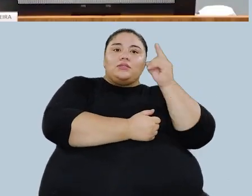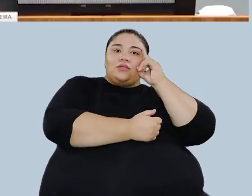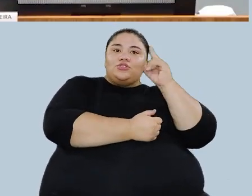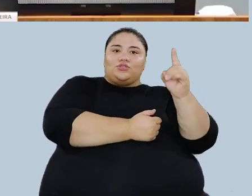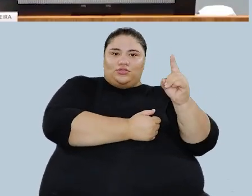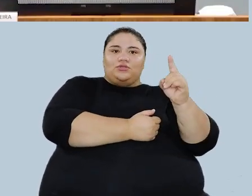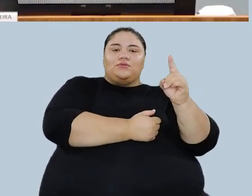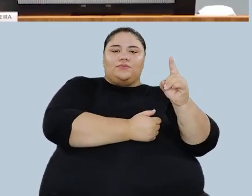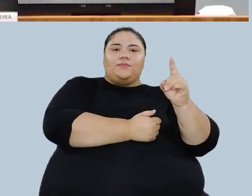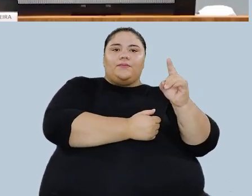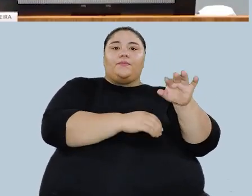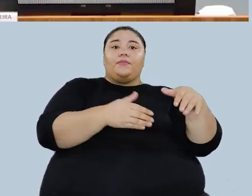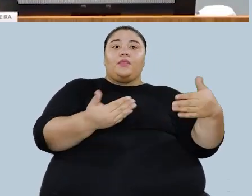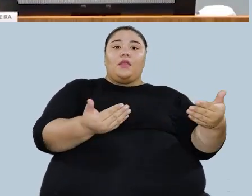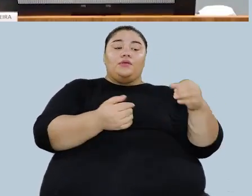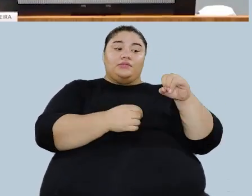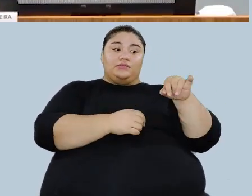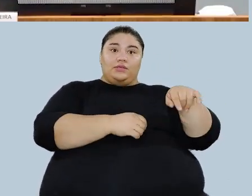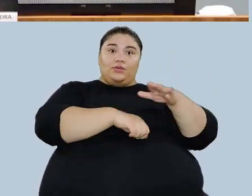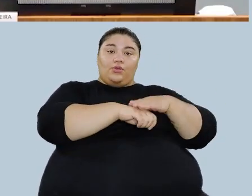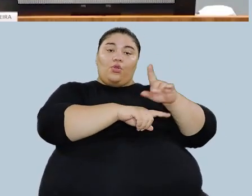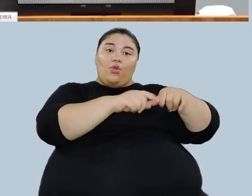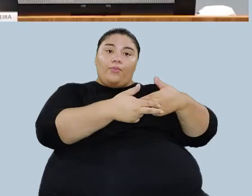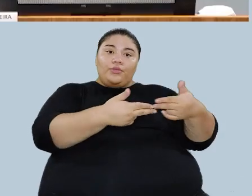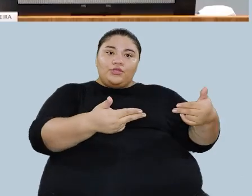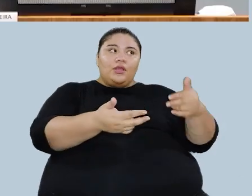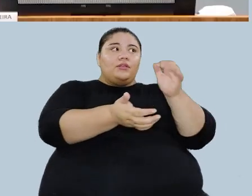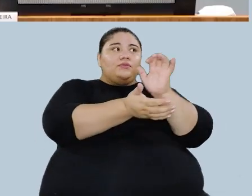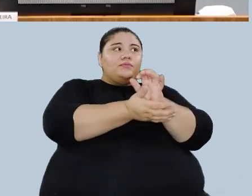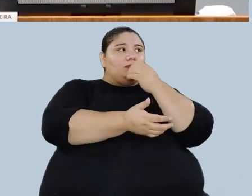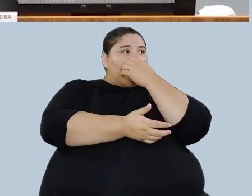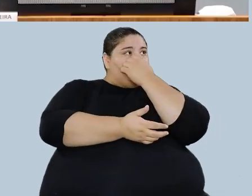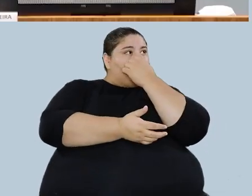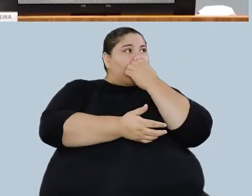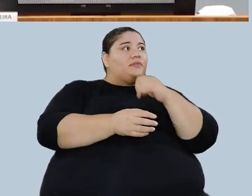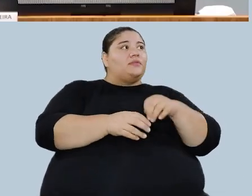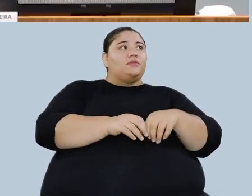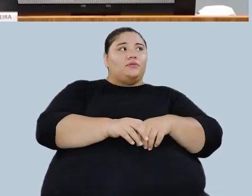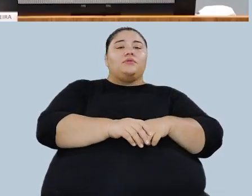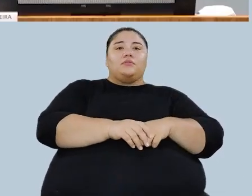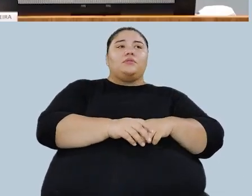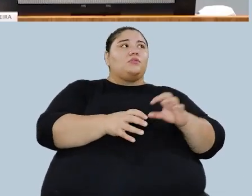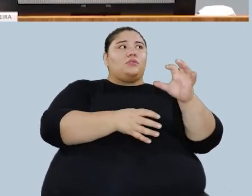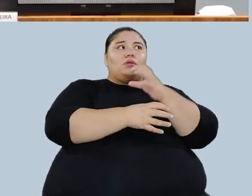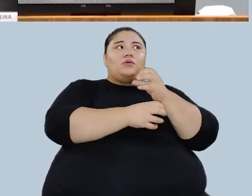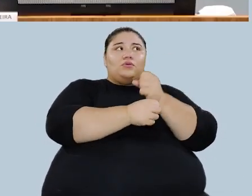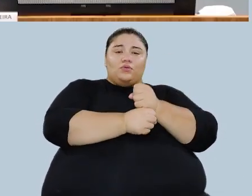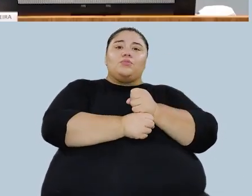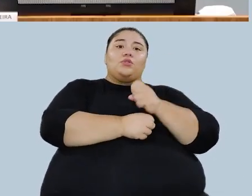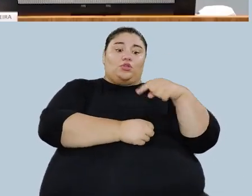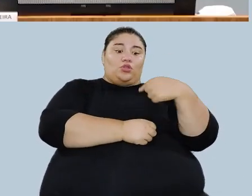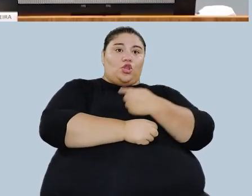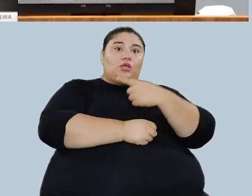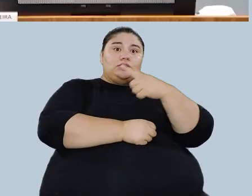dias. Então, o que não for objeto de compensação na não cumulatividade,